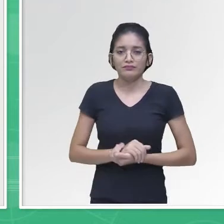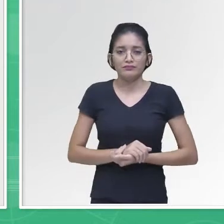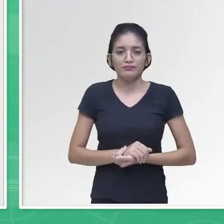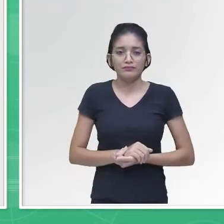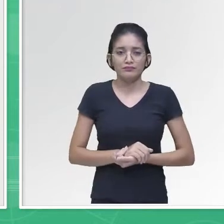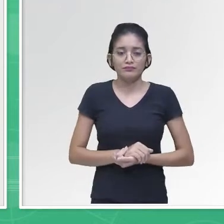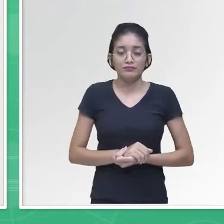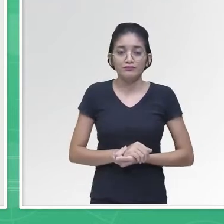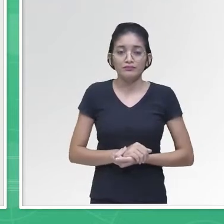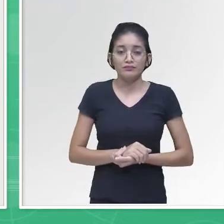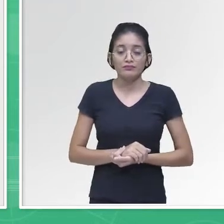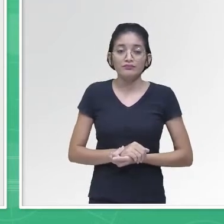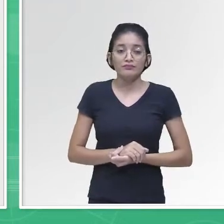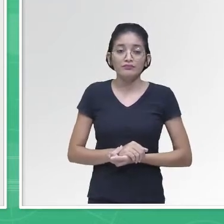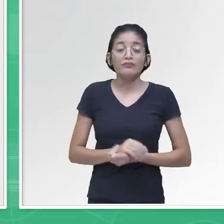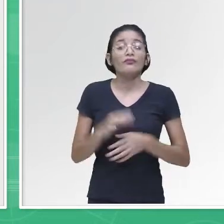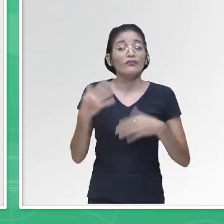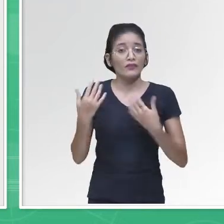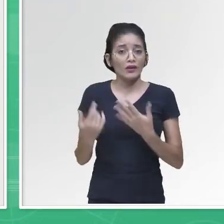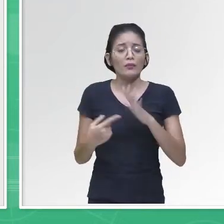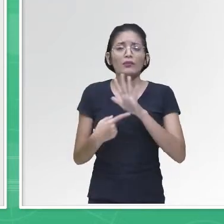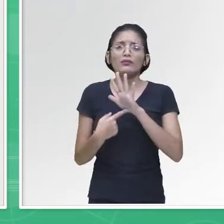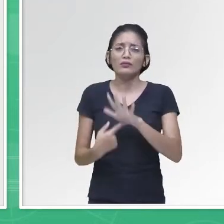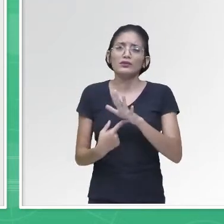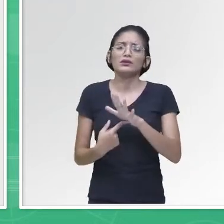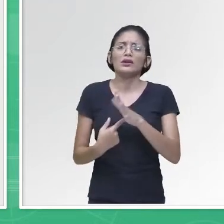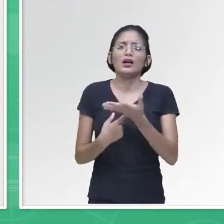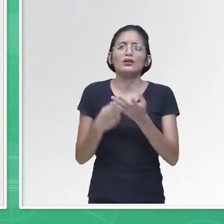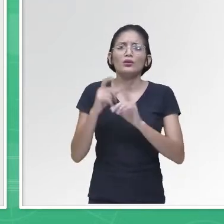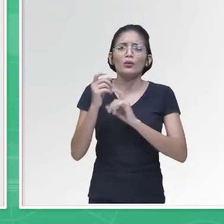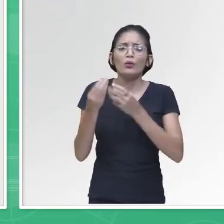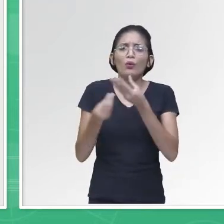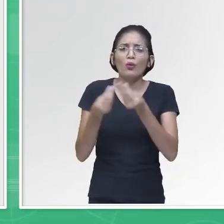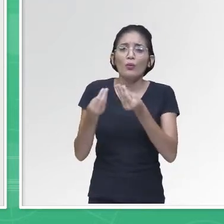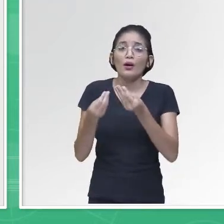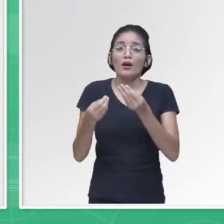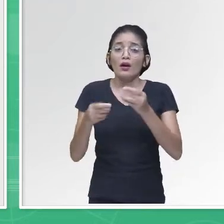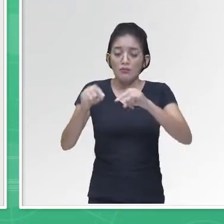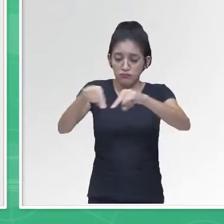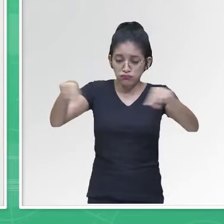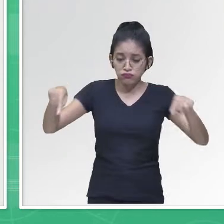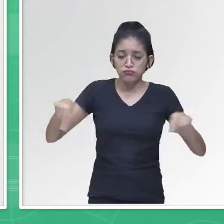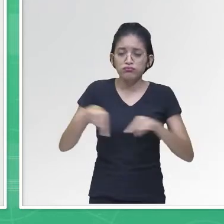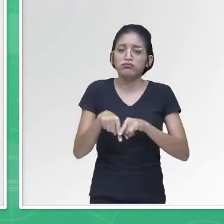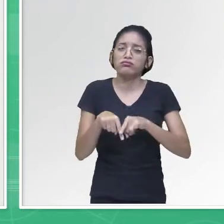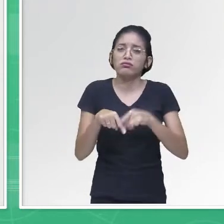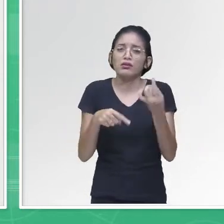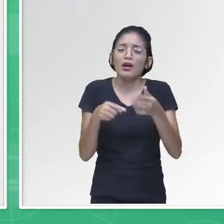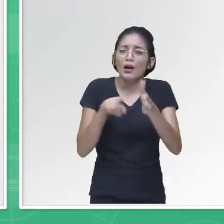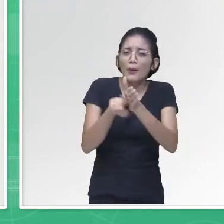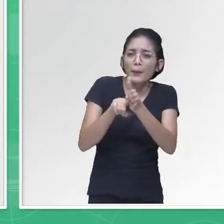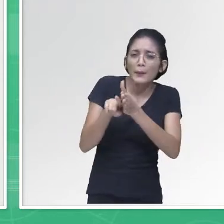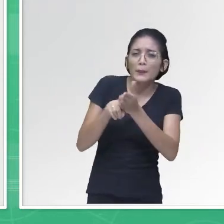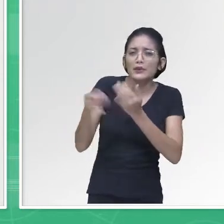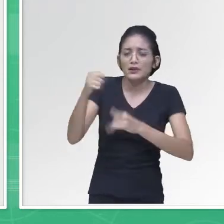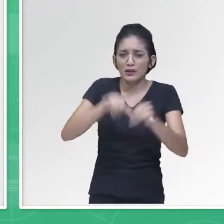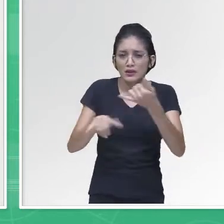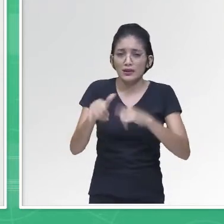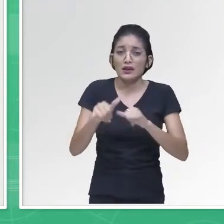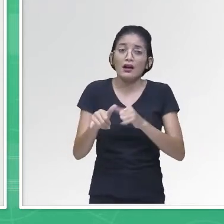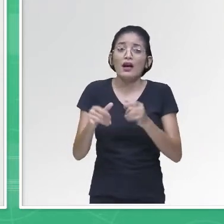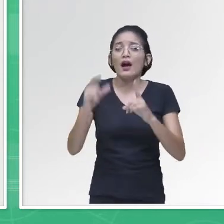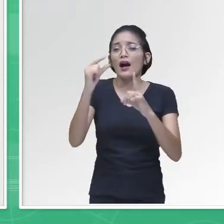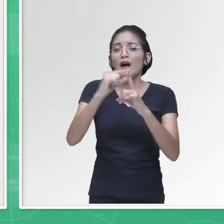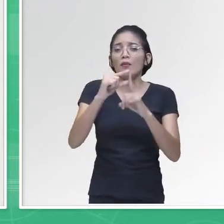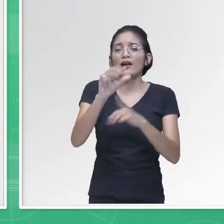e é sempre determinada de forma prática no laboratório. Eu quero chamar a atenção para essa palavra